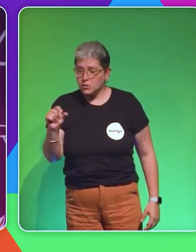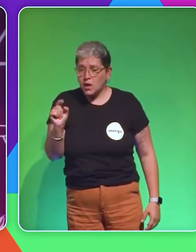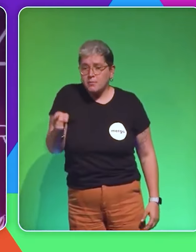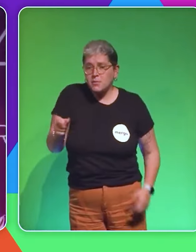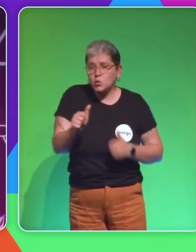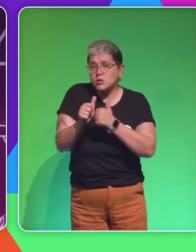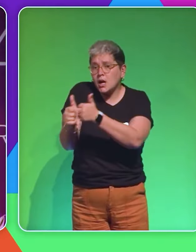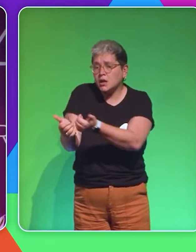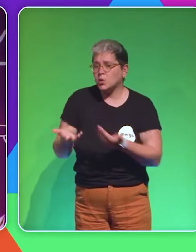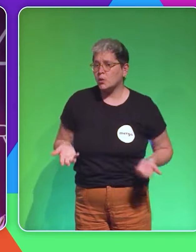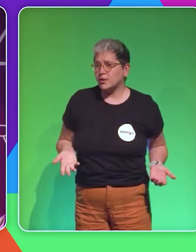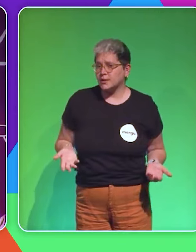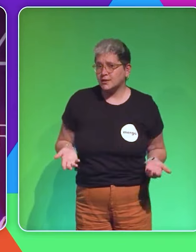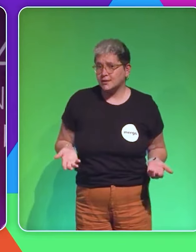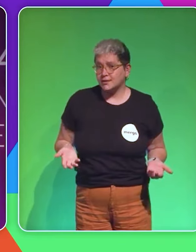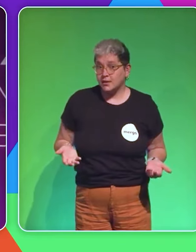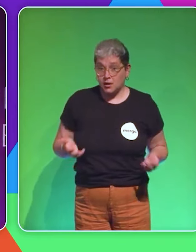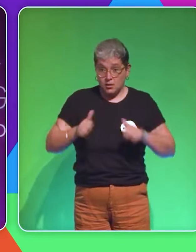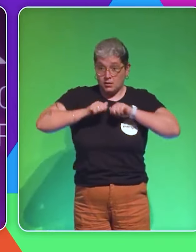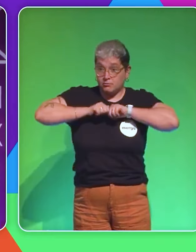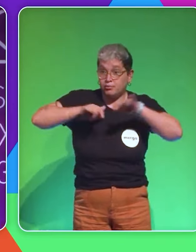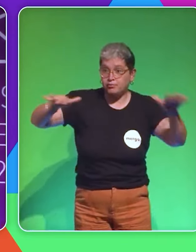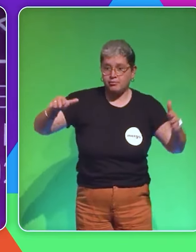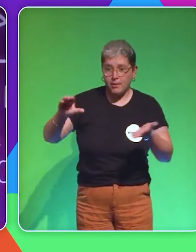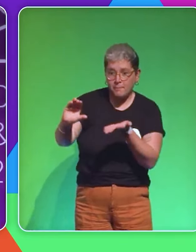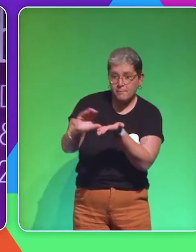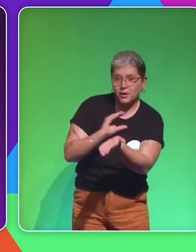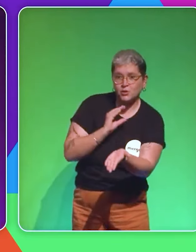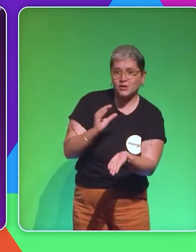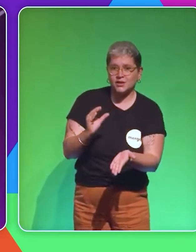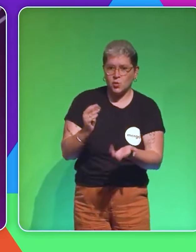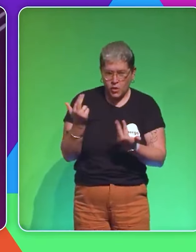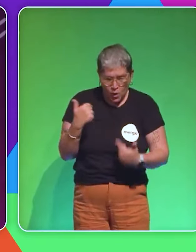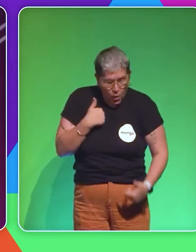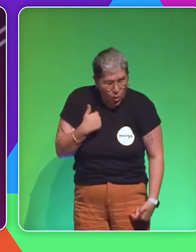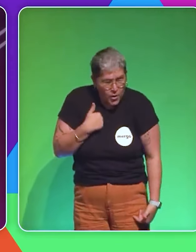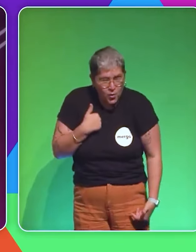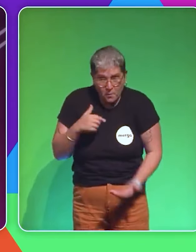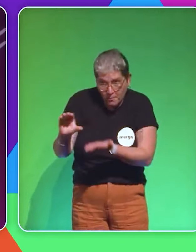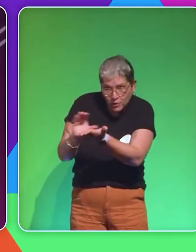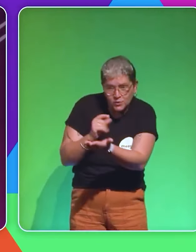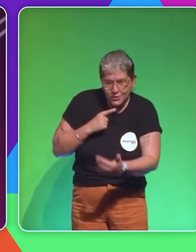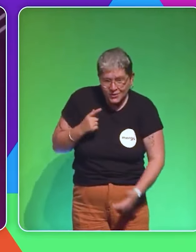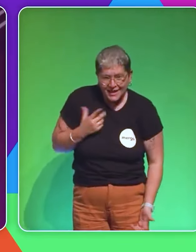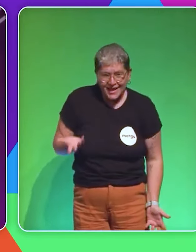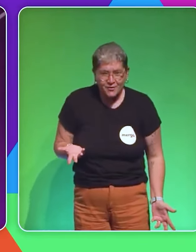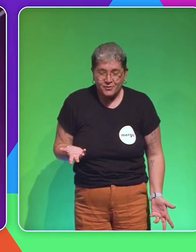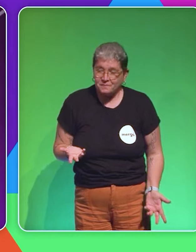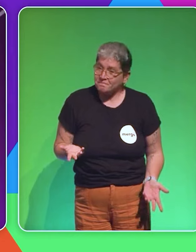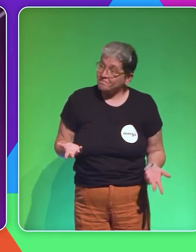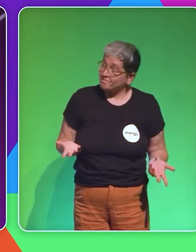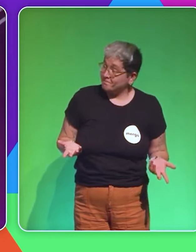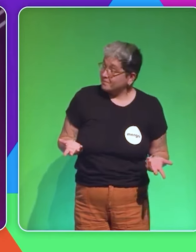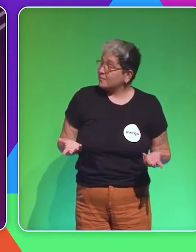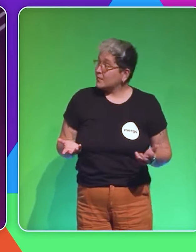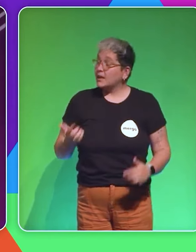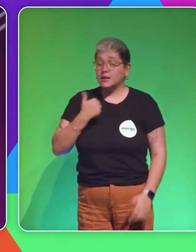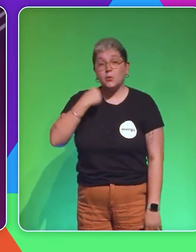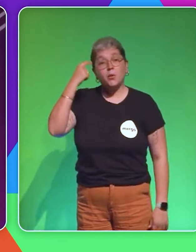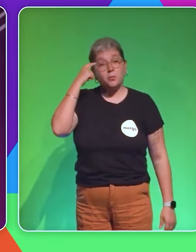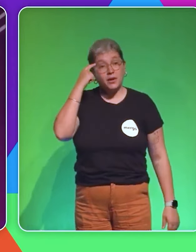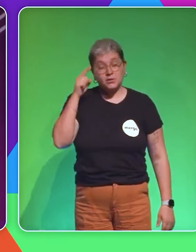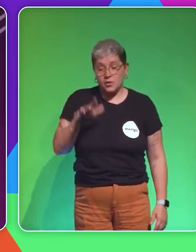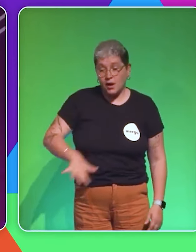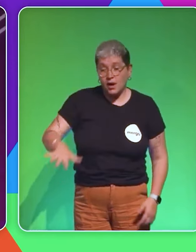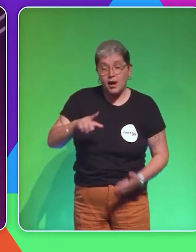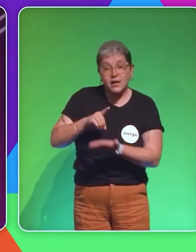quantas tiveram o alcance tiveram os íos que eu tive outras pessoas tiveram Então eu acho que a área de